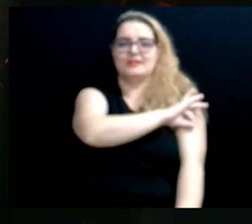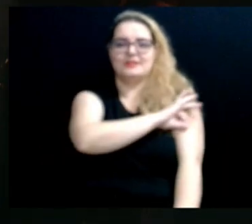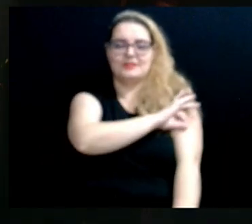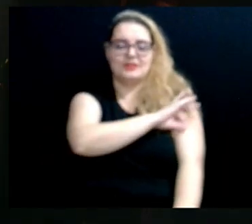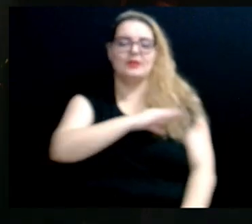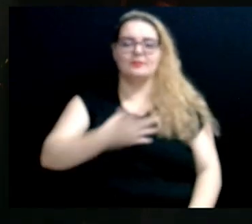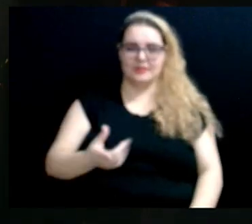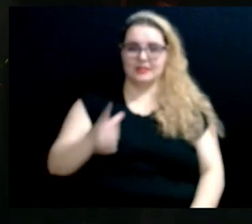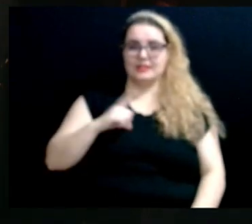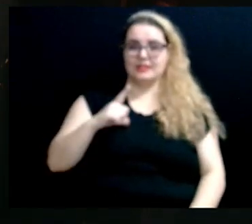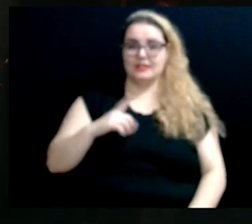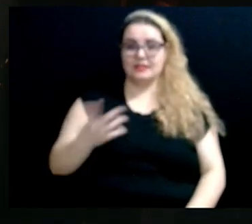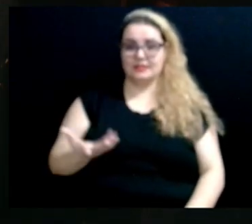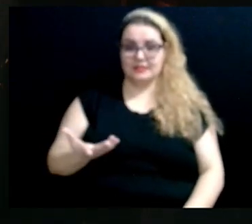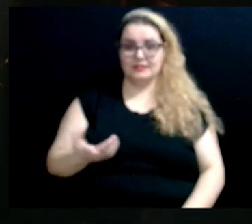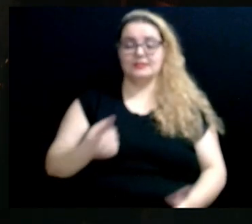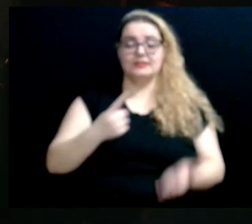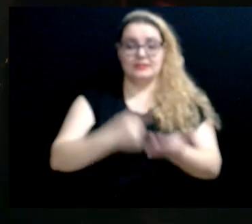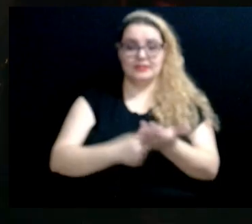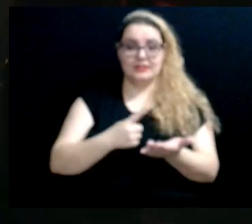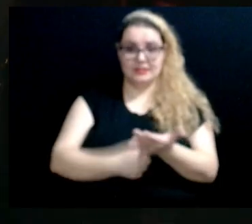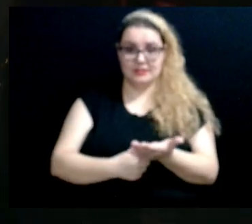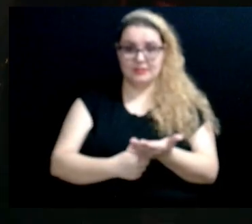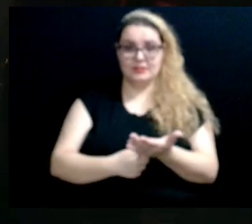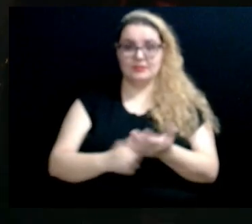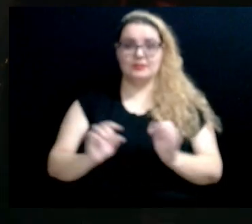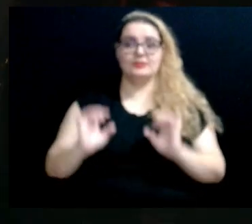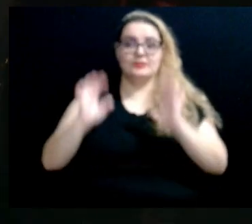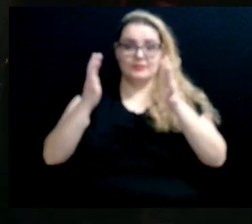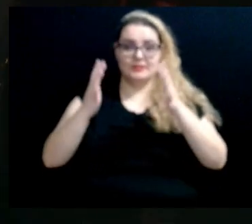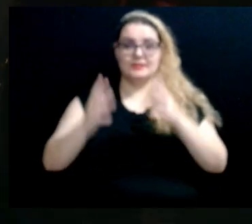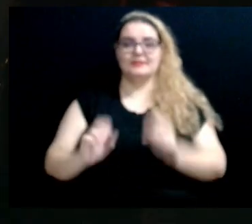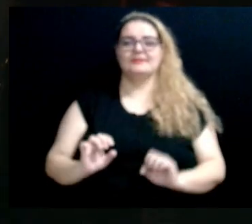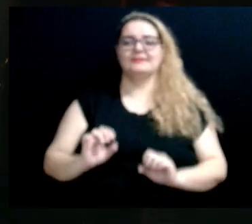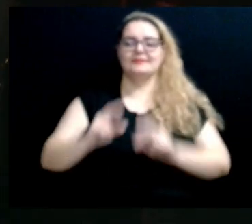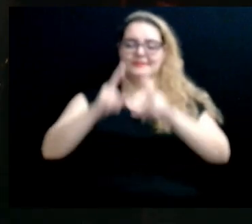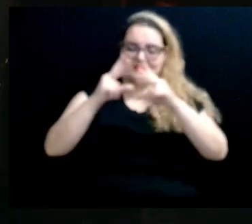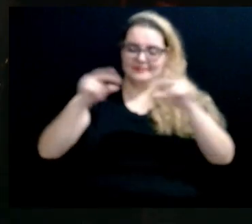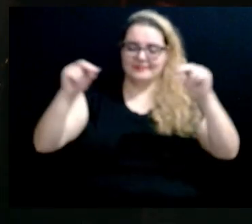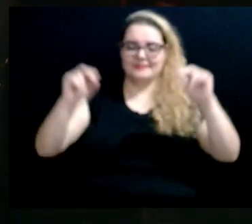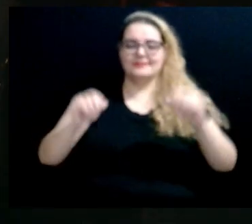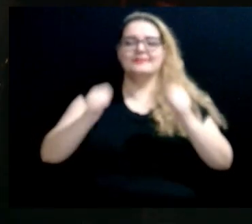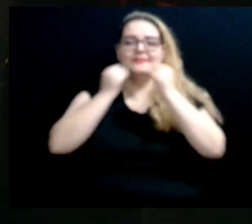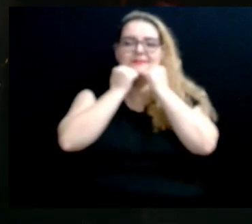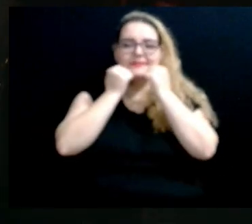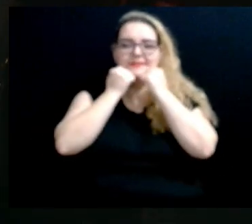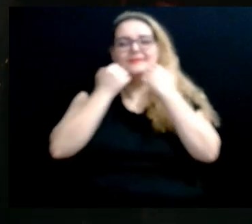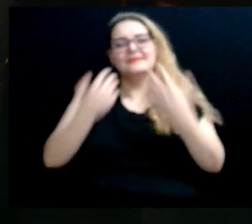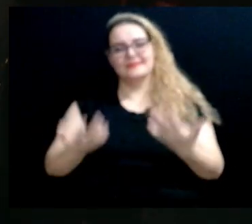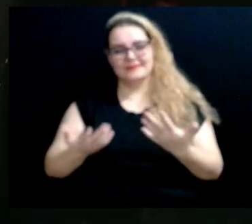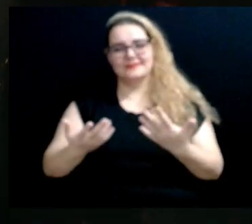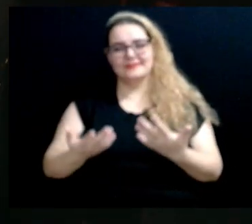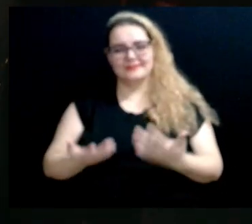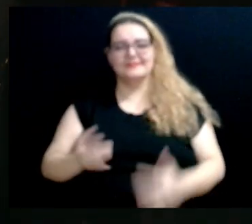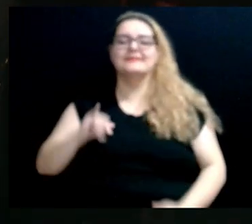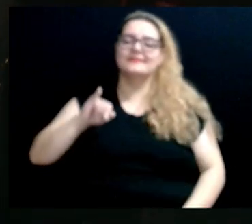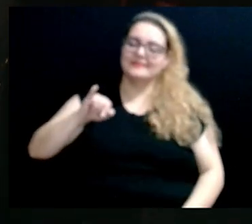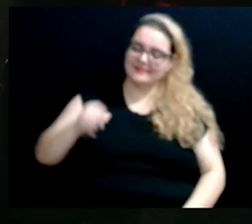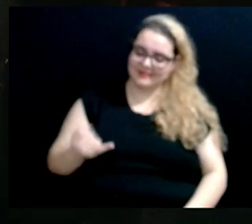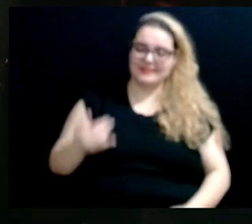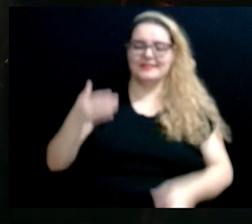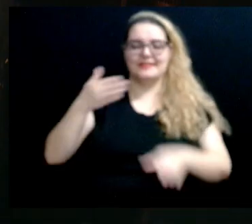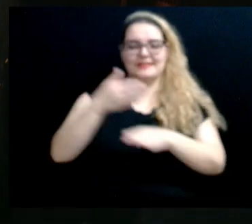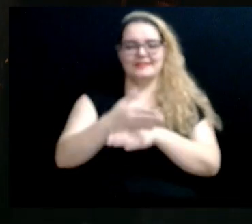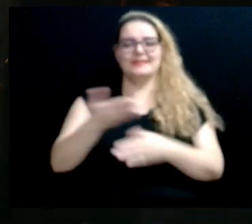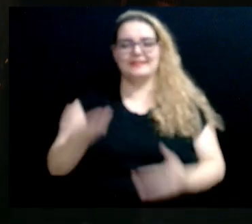a agenda, né, dos eventos das festas juninas, então, julinas, né? Então, aproveite, acessa lá e convida